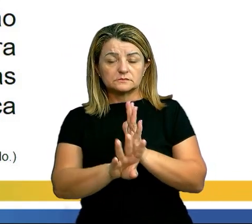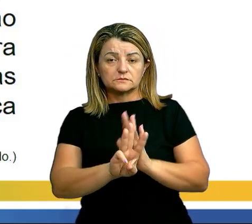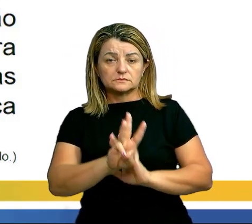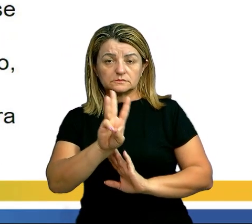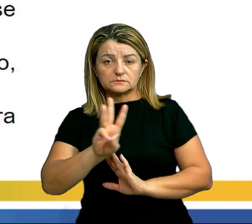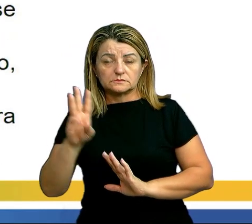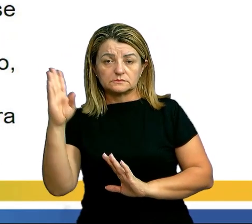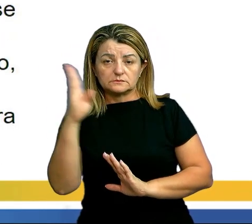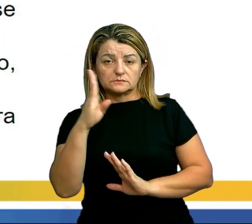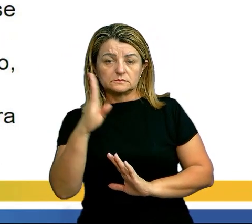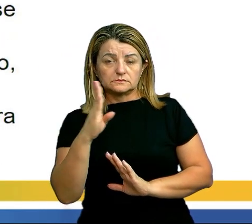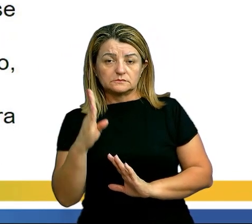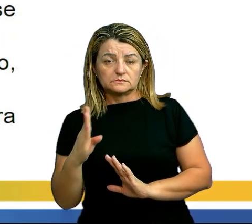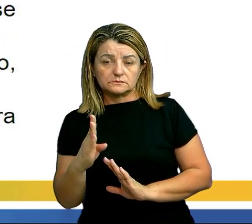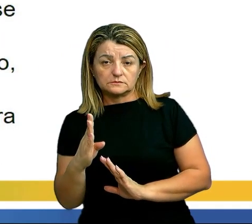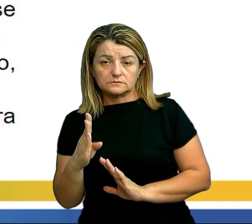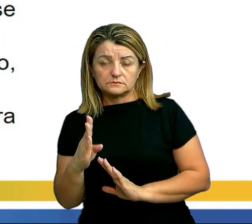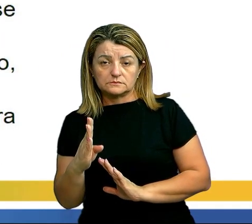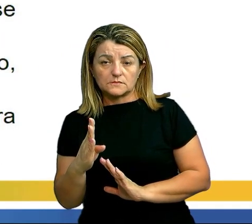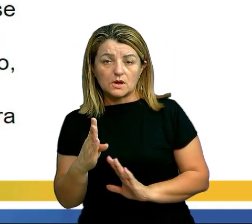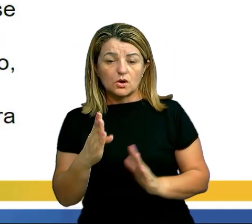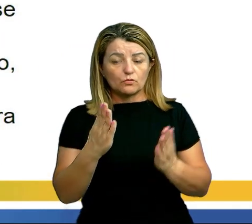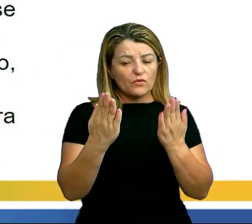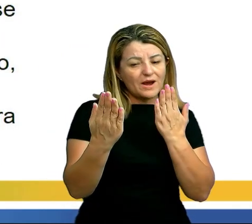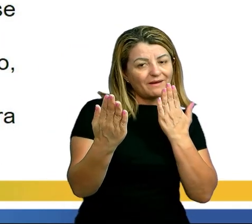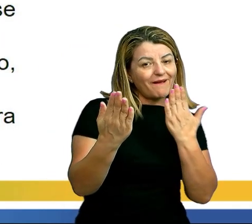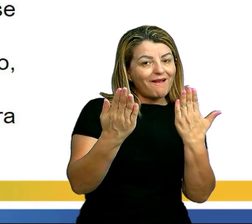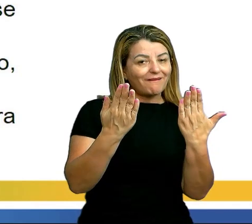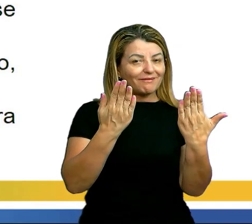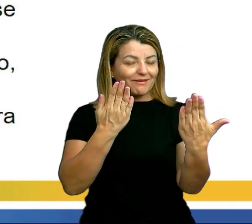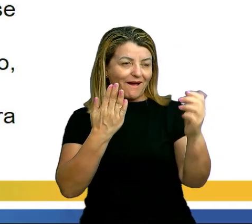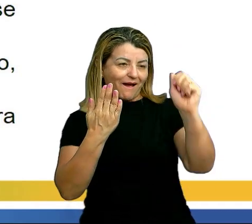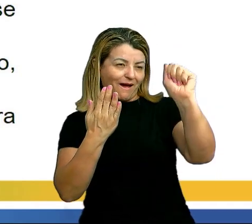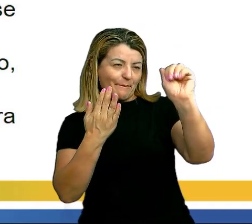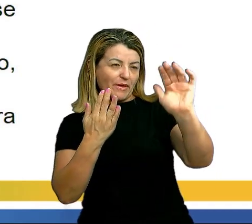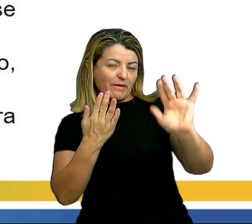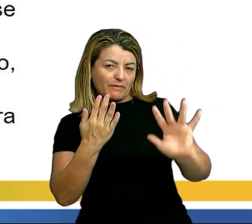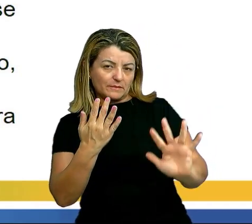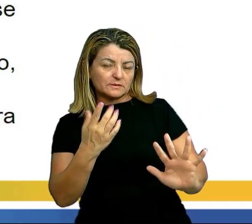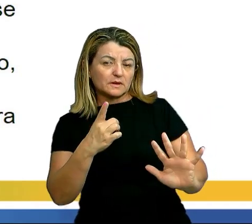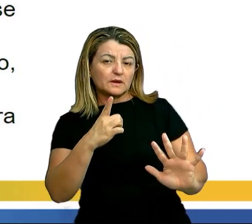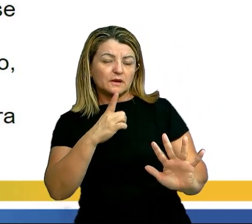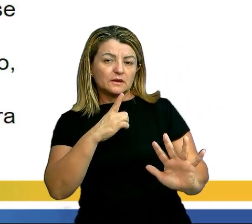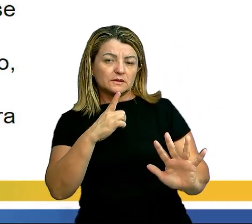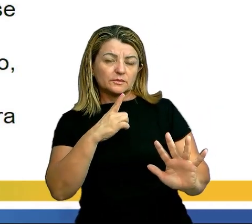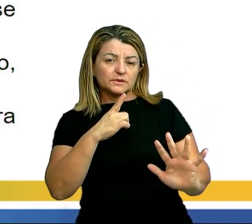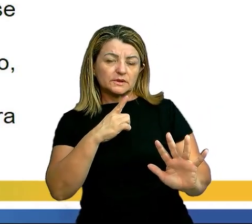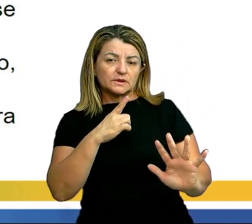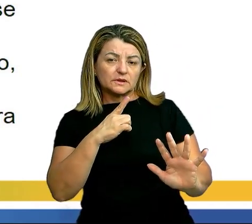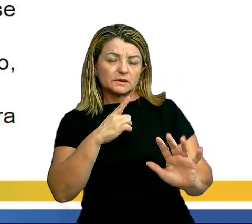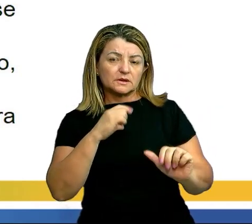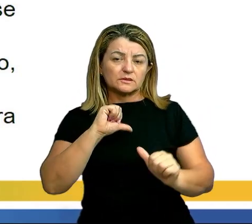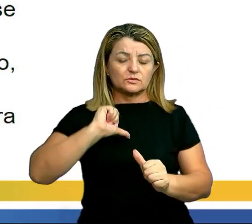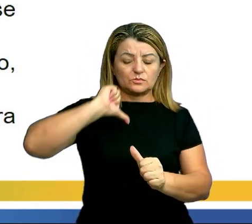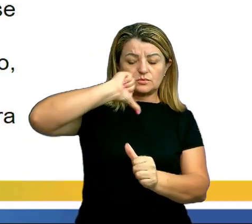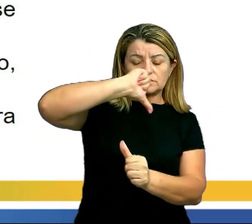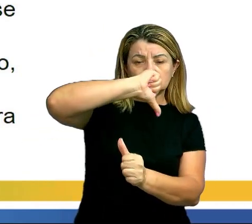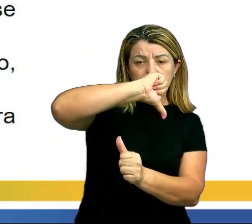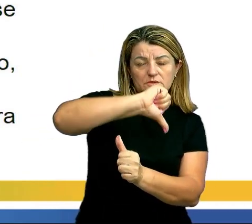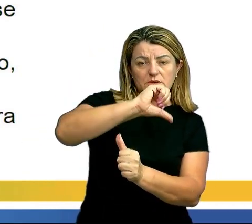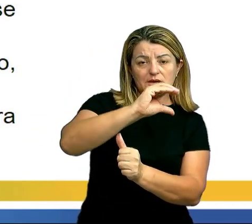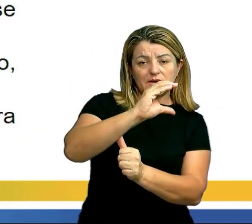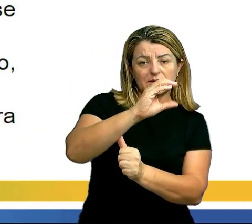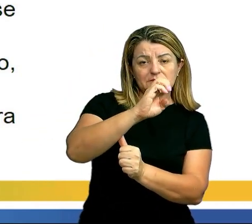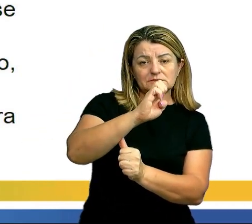brasileiro. Né? Então, quando a gente vai analisar, por exemplo, na alternativa letra E, temos que o autor converter a temperatura para a escala Celsius